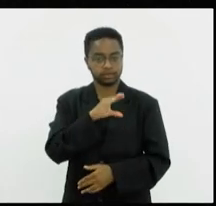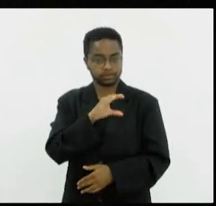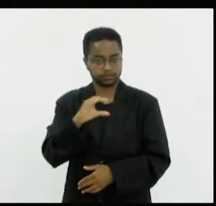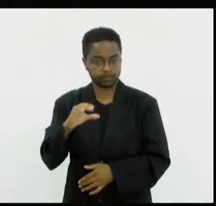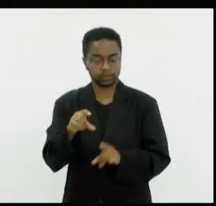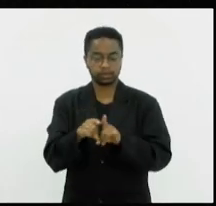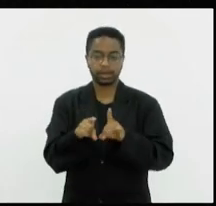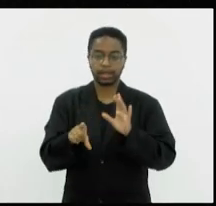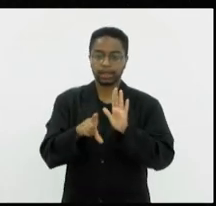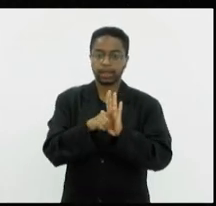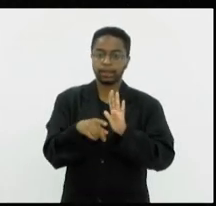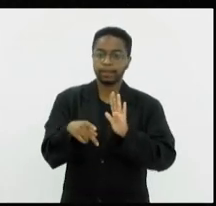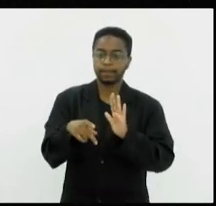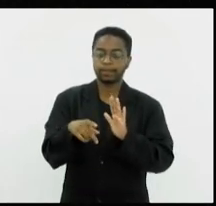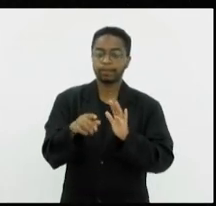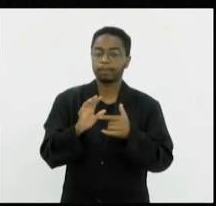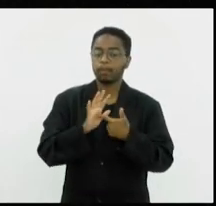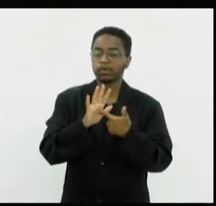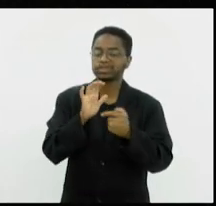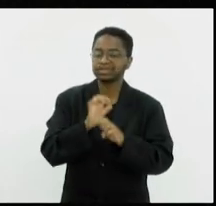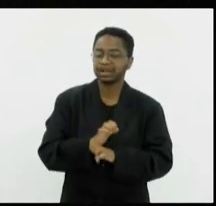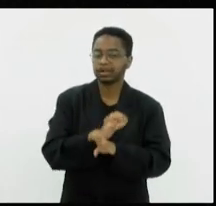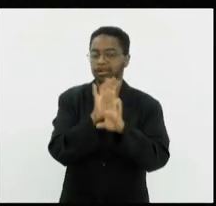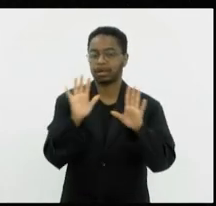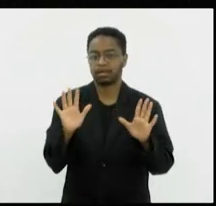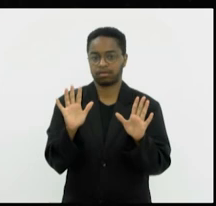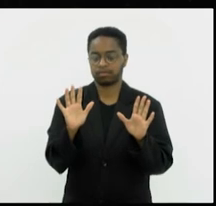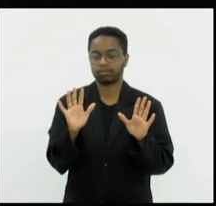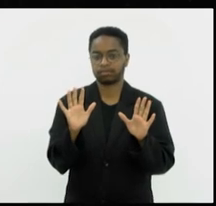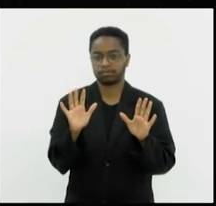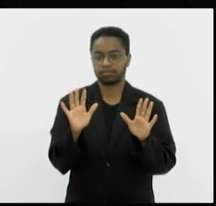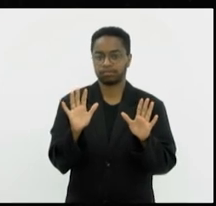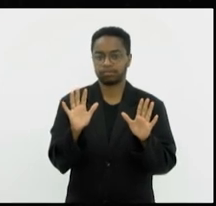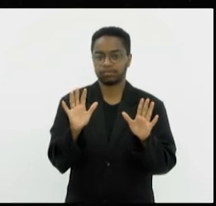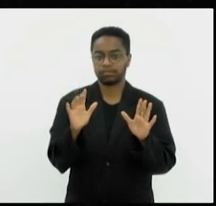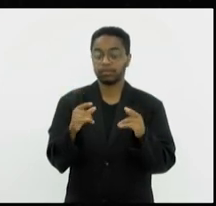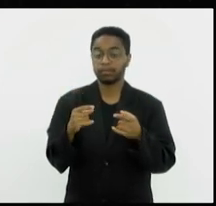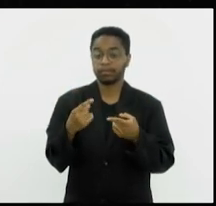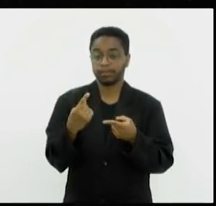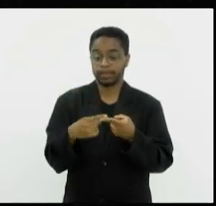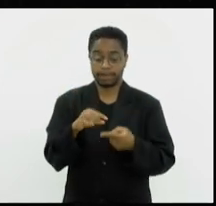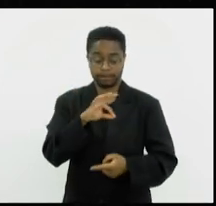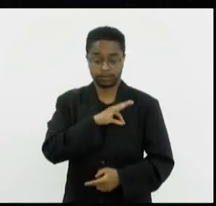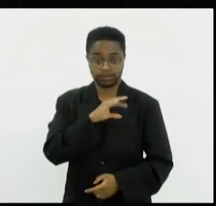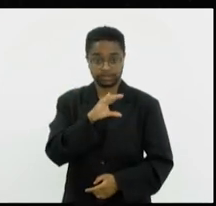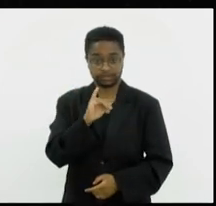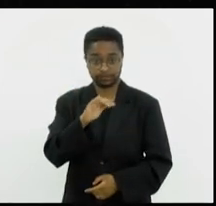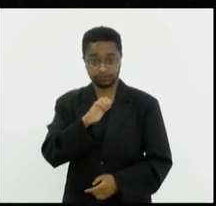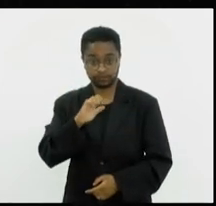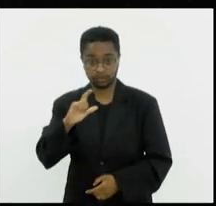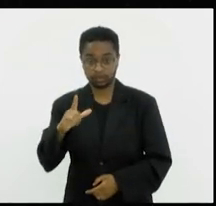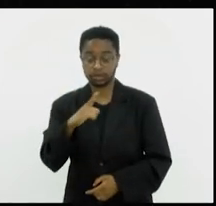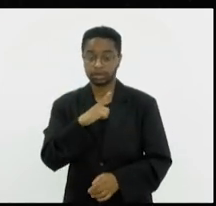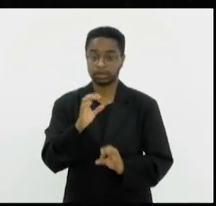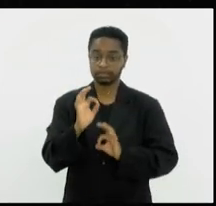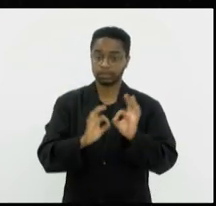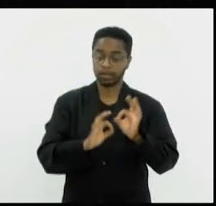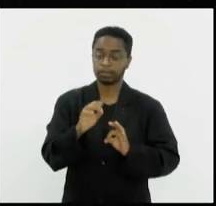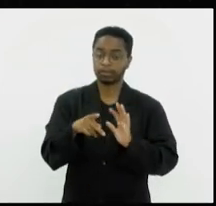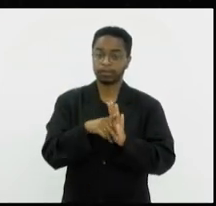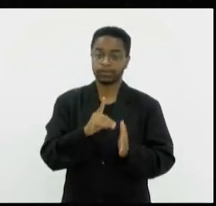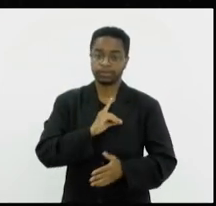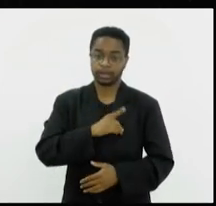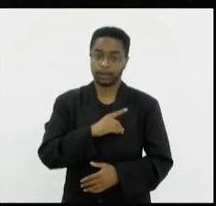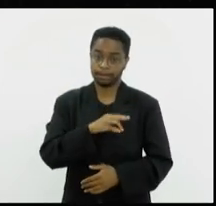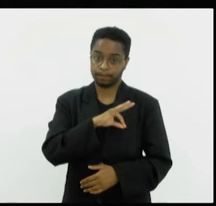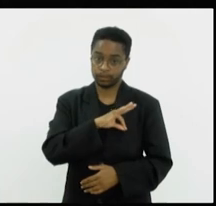Orgânica da Polícia Civil é clara ela fala que a polícia civil será comandada por um delegado de polícia que